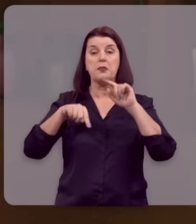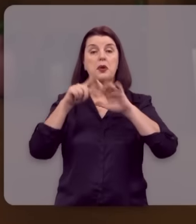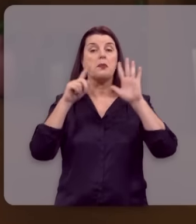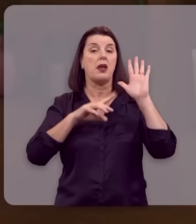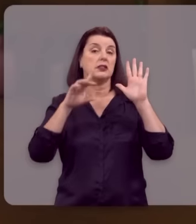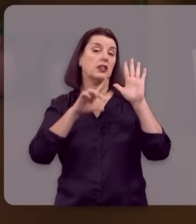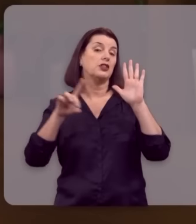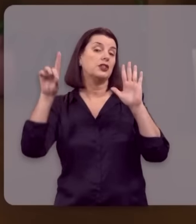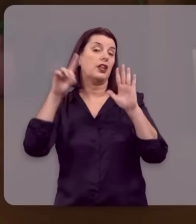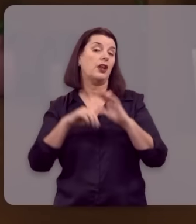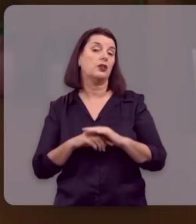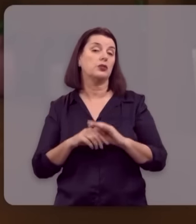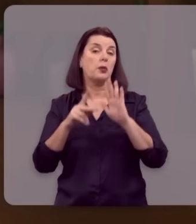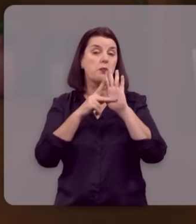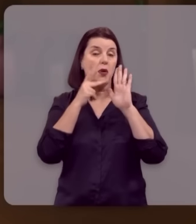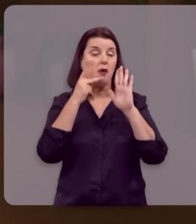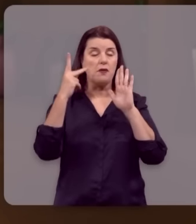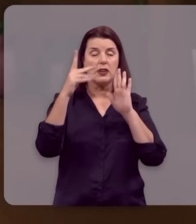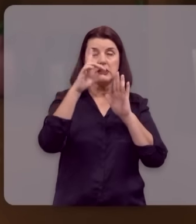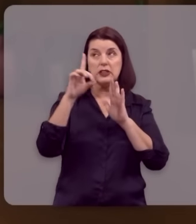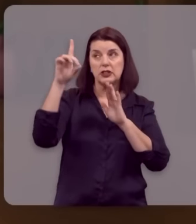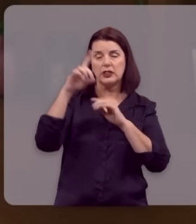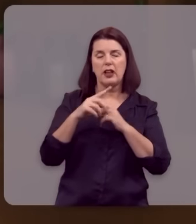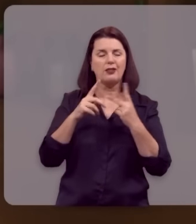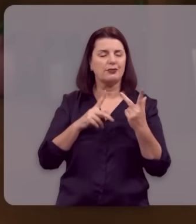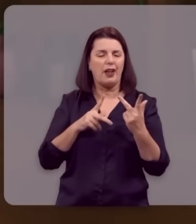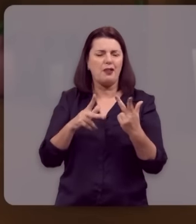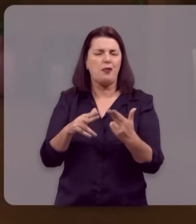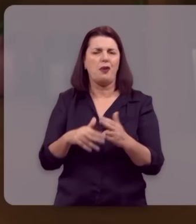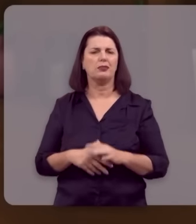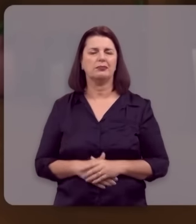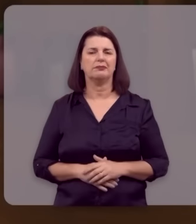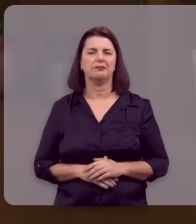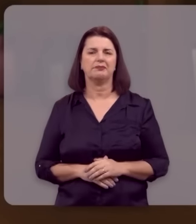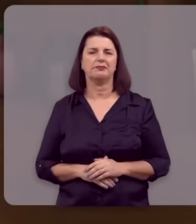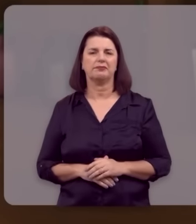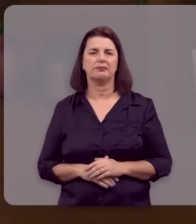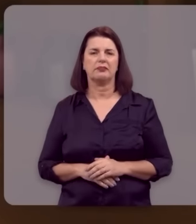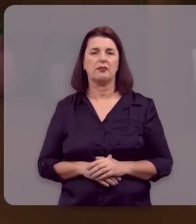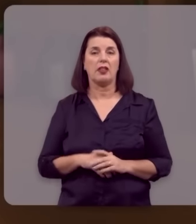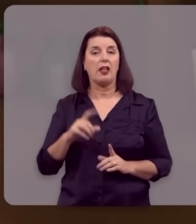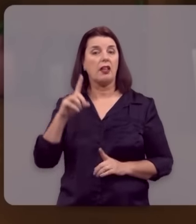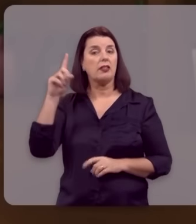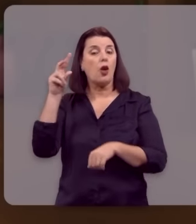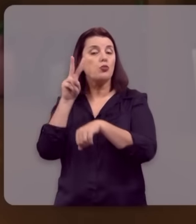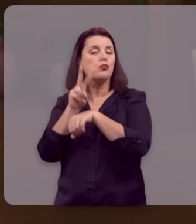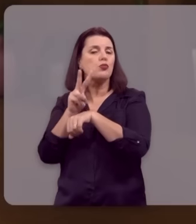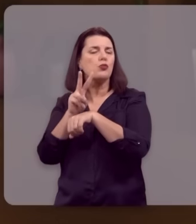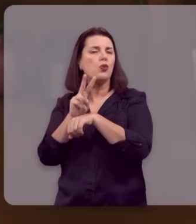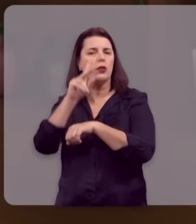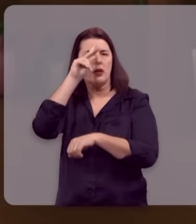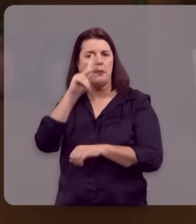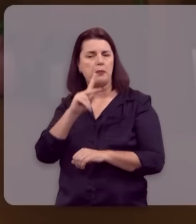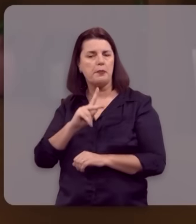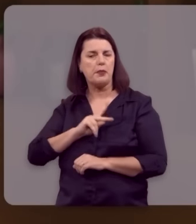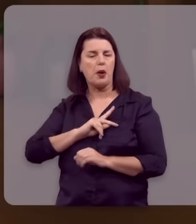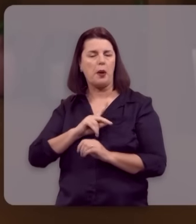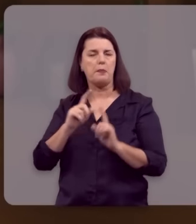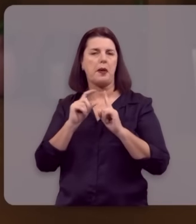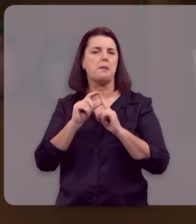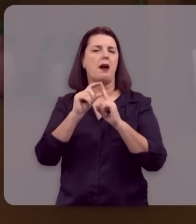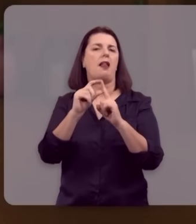Deus, profecia divina e realidade são a mesma coisa. Porque Deus vela pela sua própria palavra em a